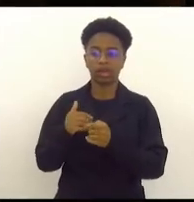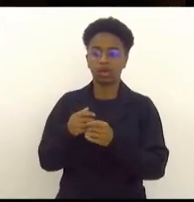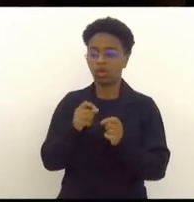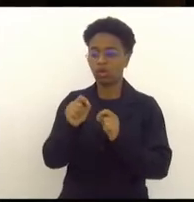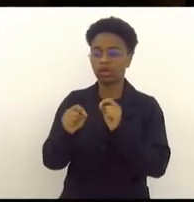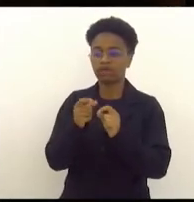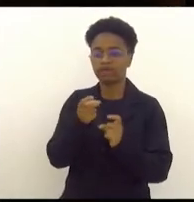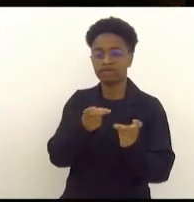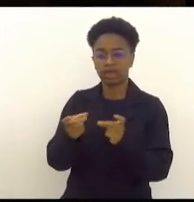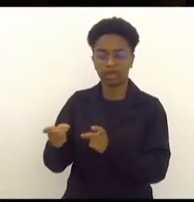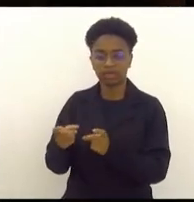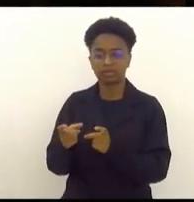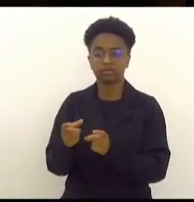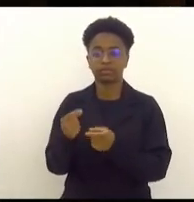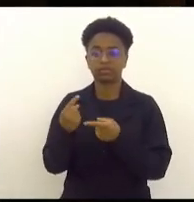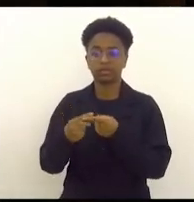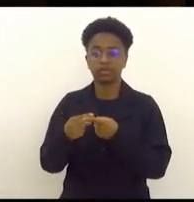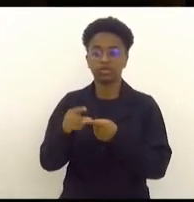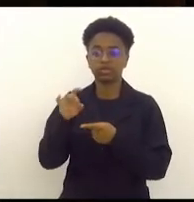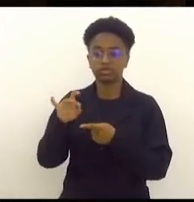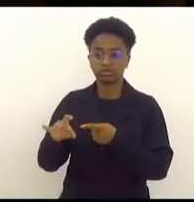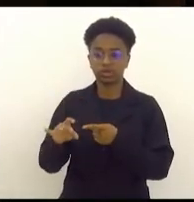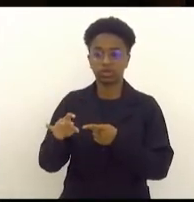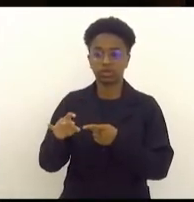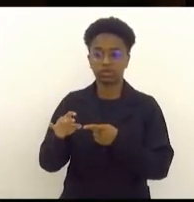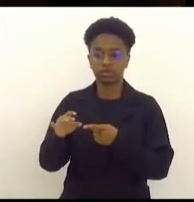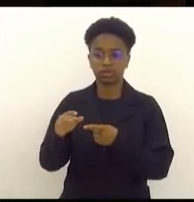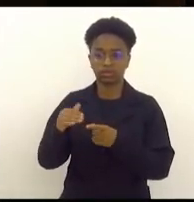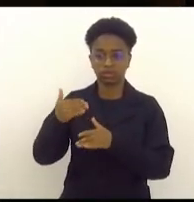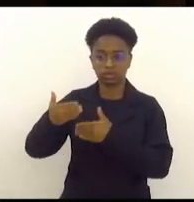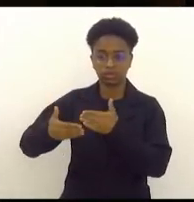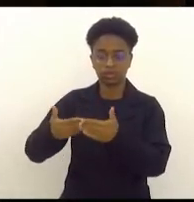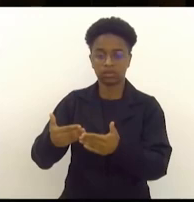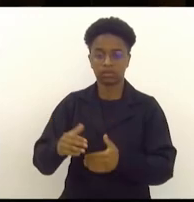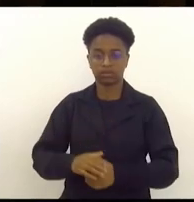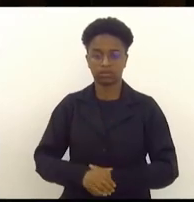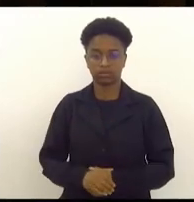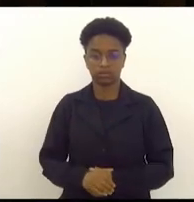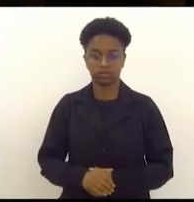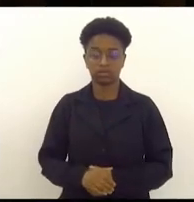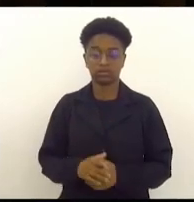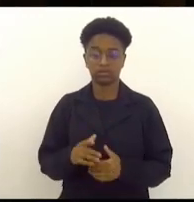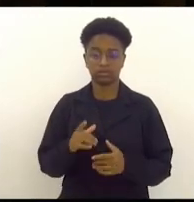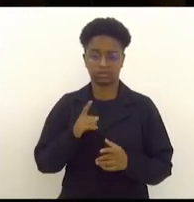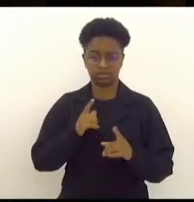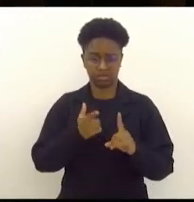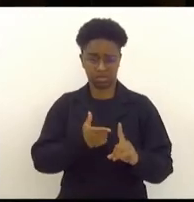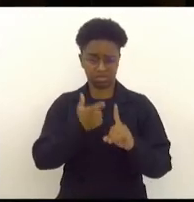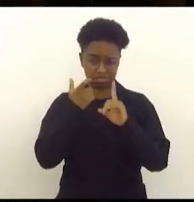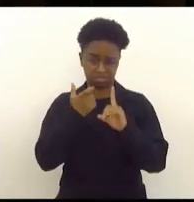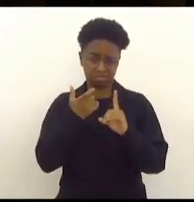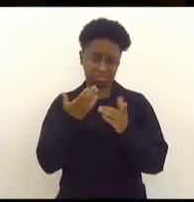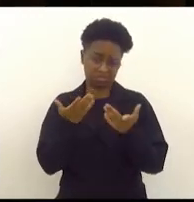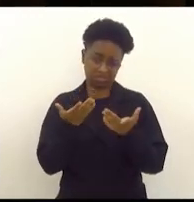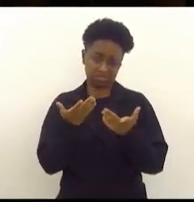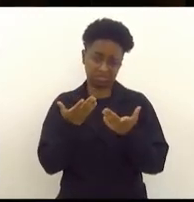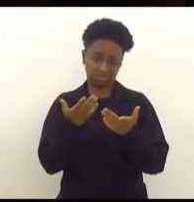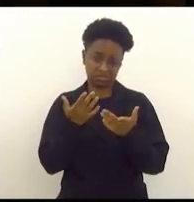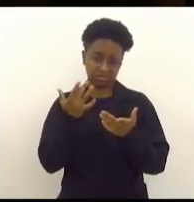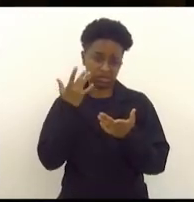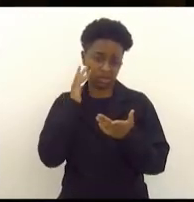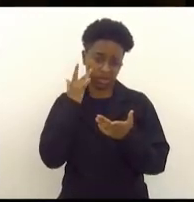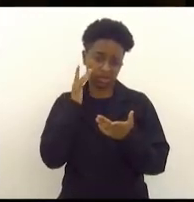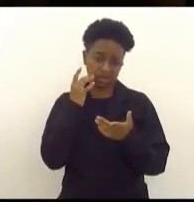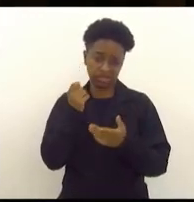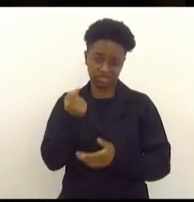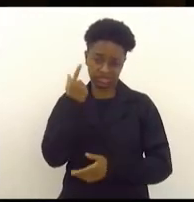vende boi velho comprou ali vendeu aqui e foi alvejado será que isso aqui pode ser isso aqui